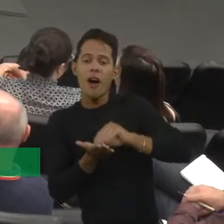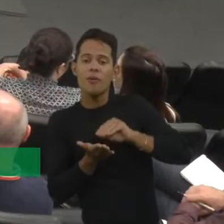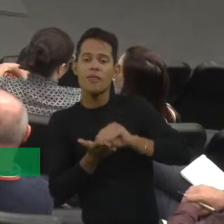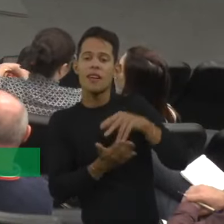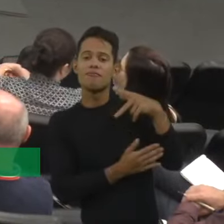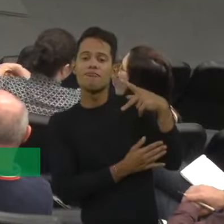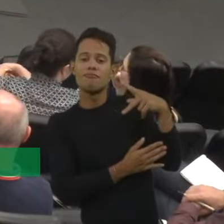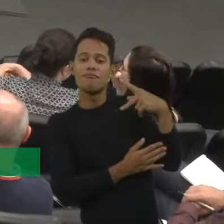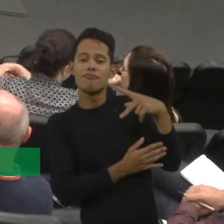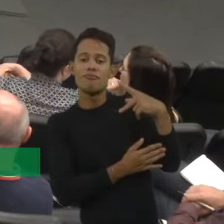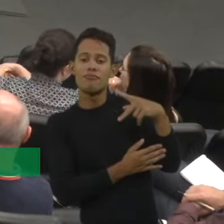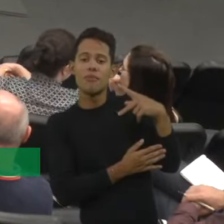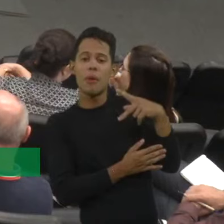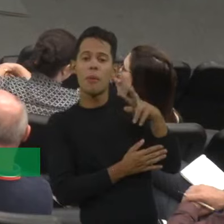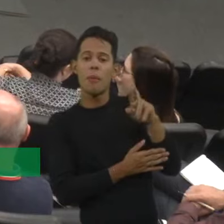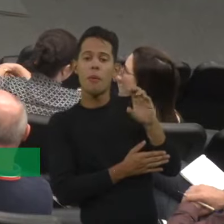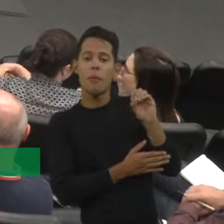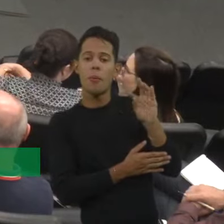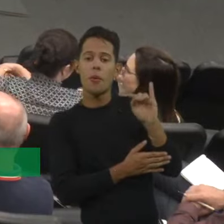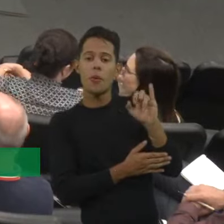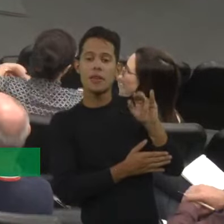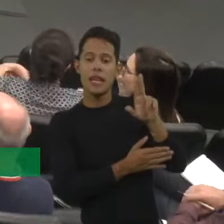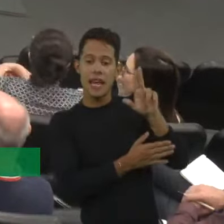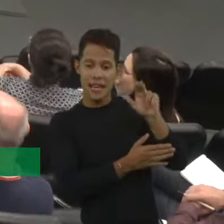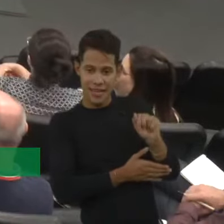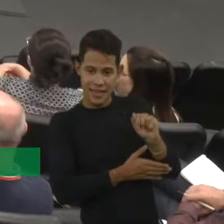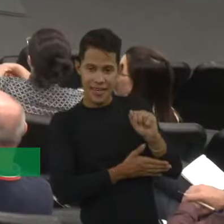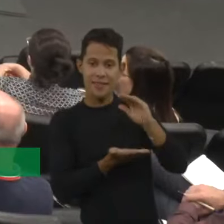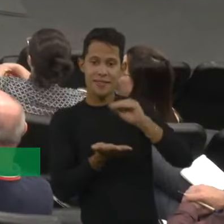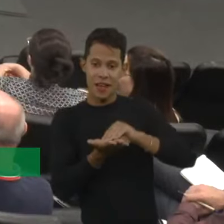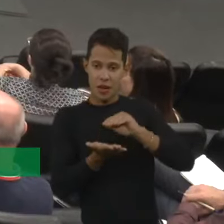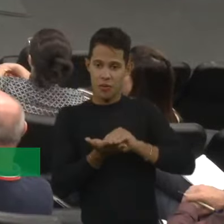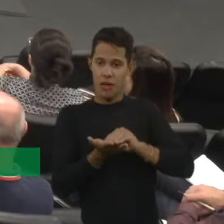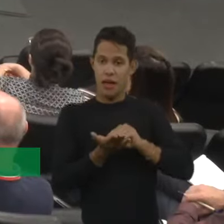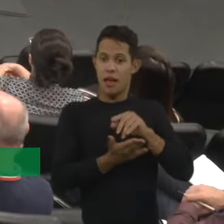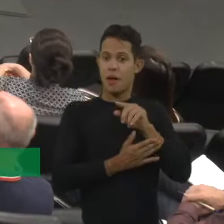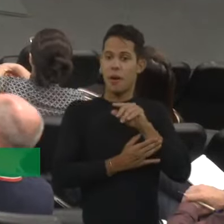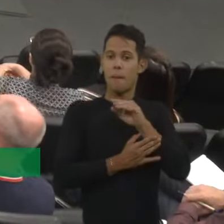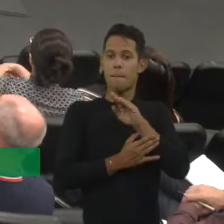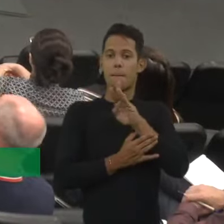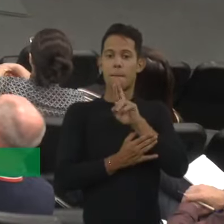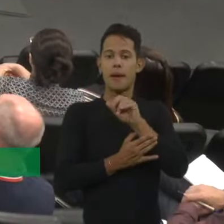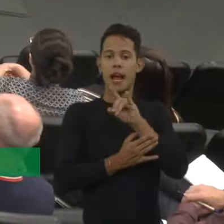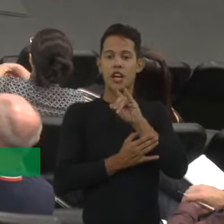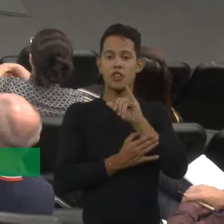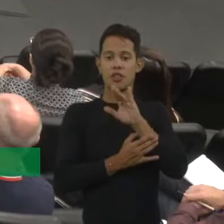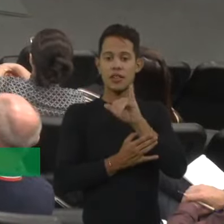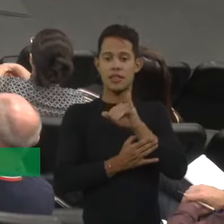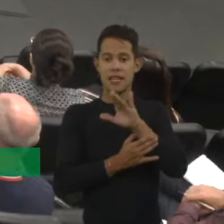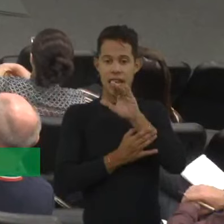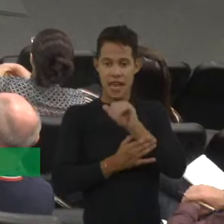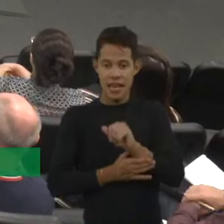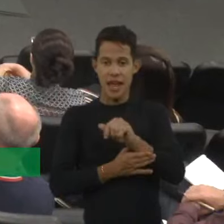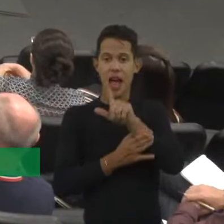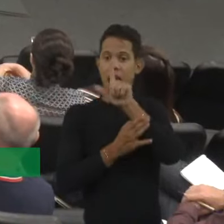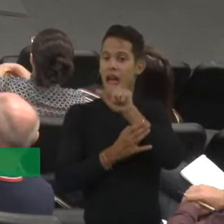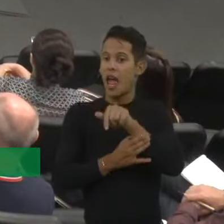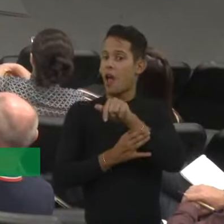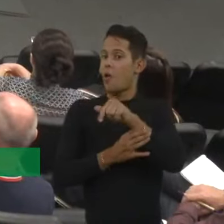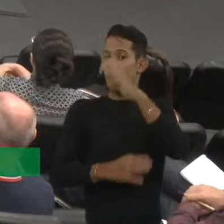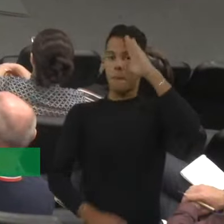a produção da bradicinina. Então, como eu falei antes, a bradicinina é o mediador-chave, né? Por que